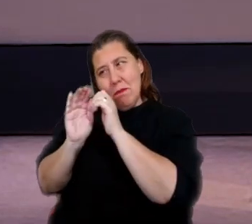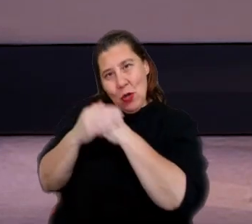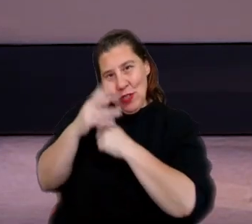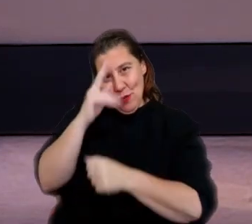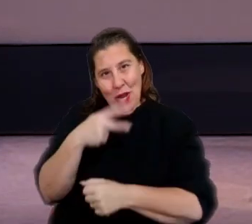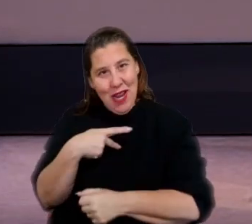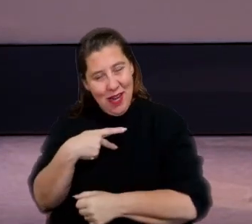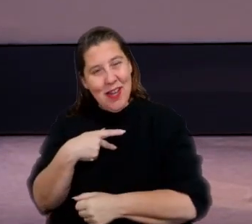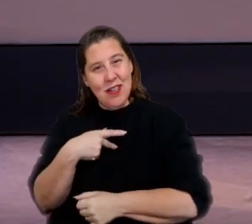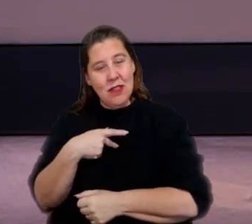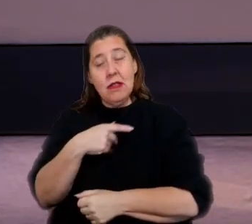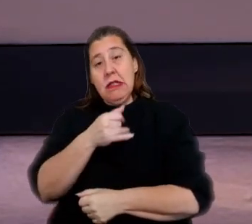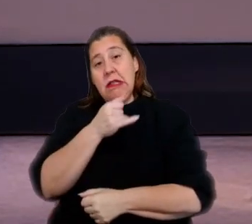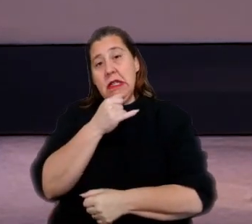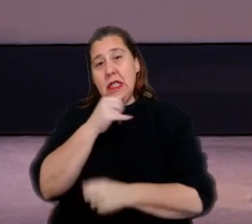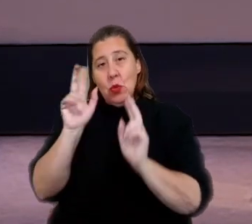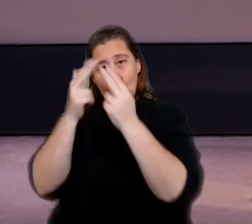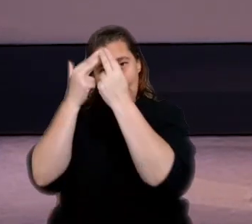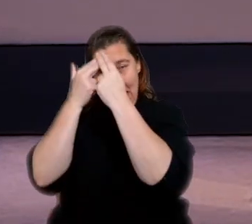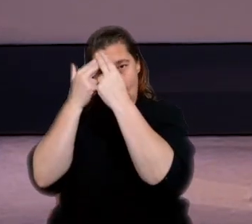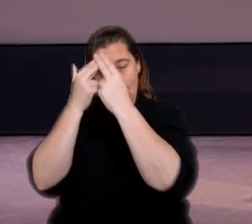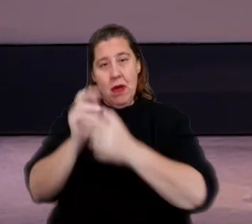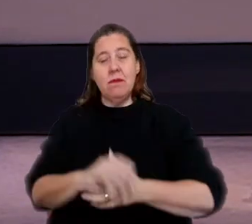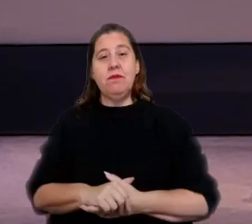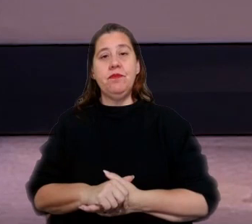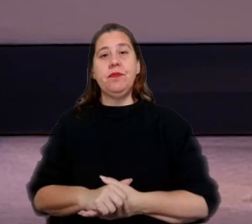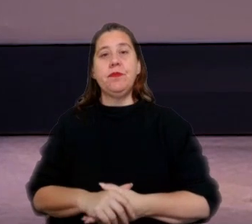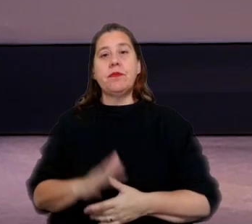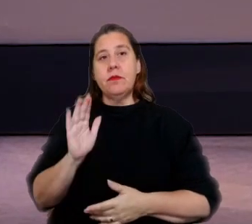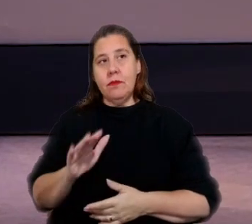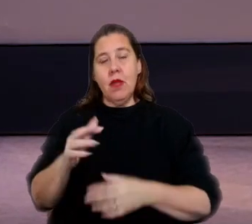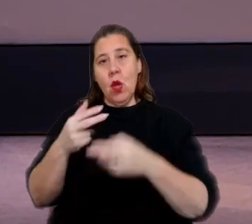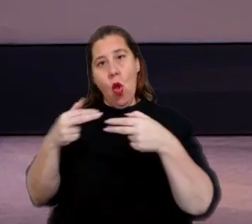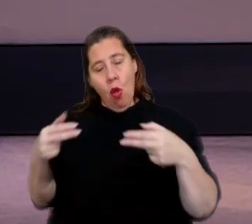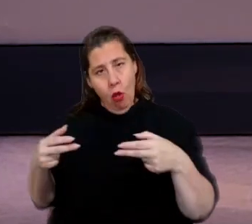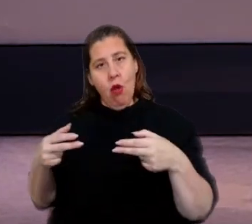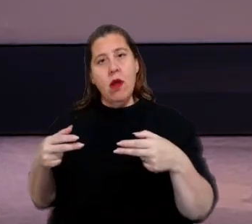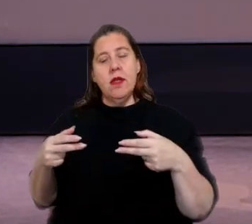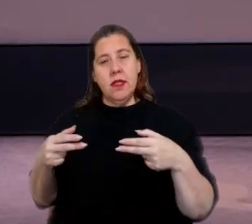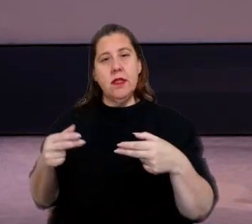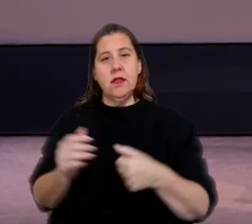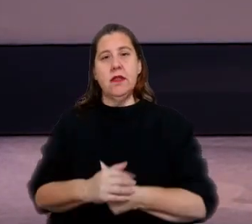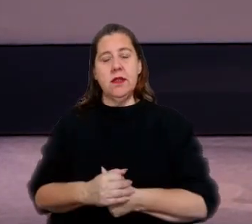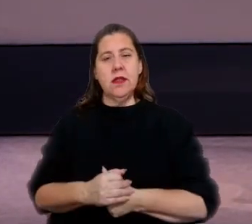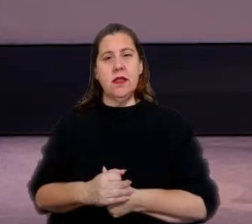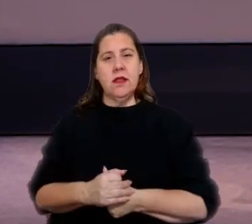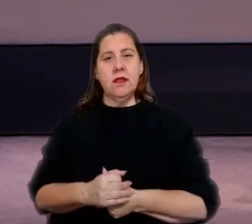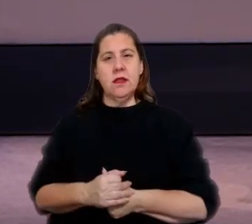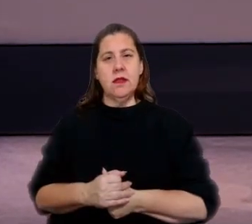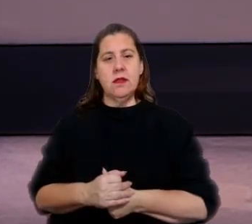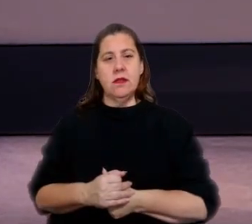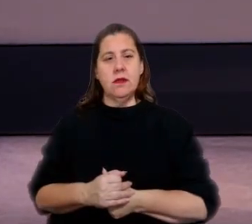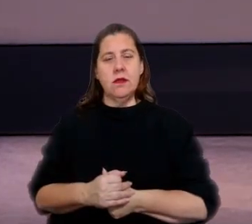nas defesas, justamente, por exemplo, de um trauma, não só disso, mas assim, de coisas que